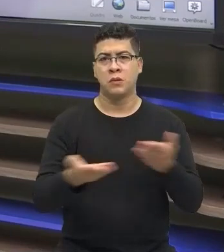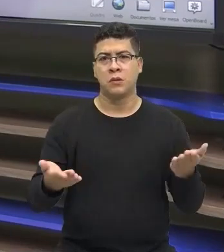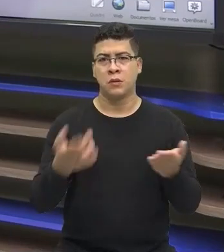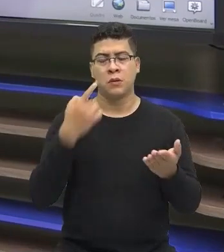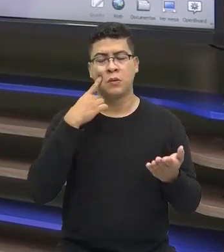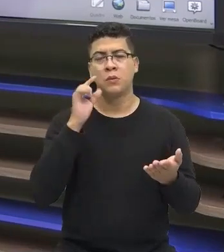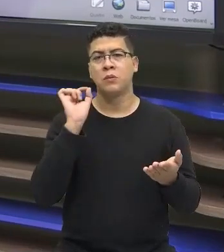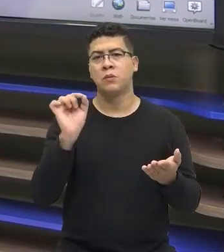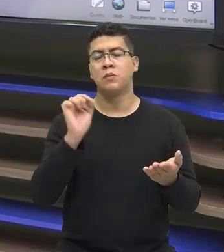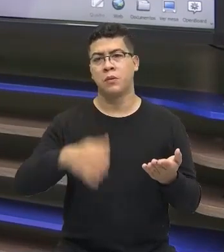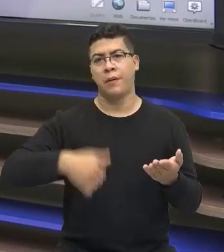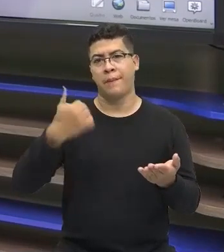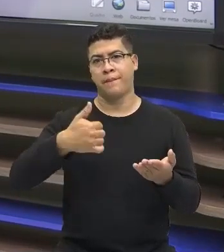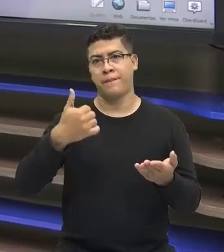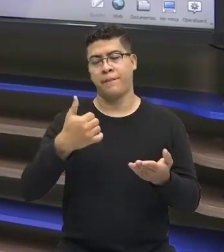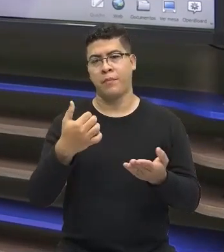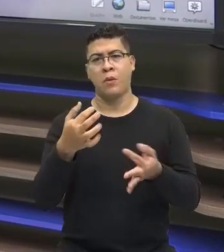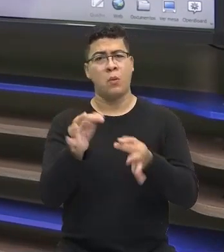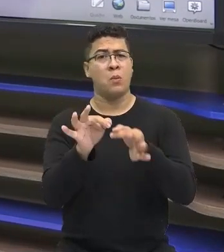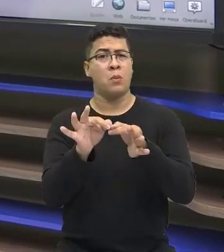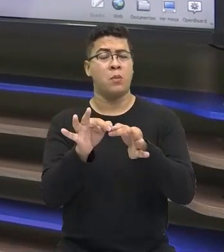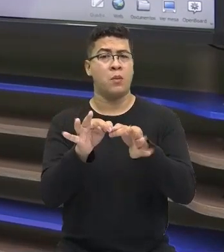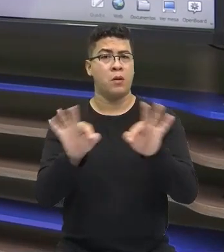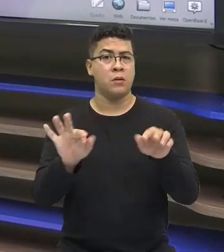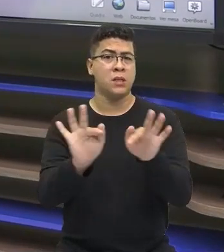para você uma oração simples,